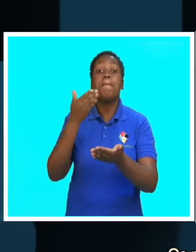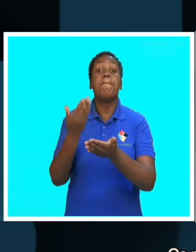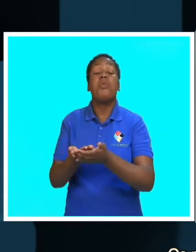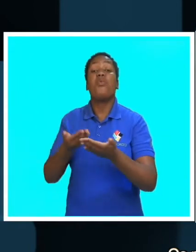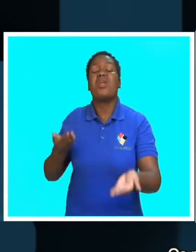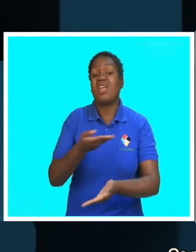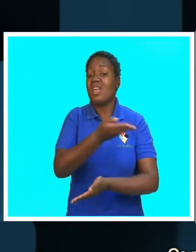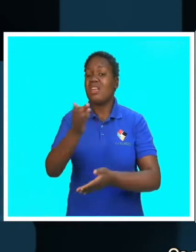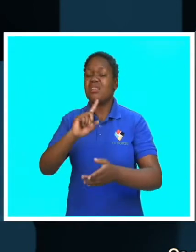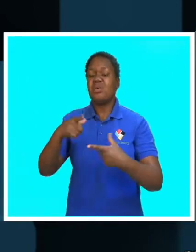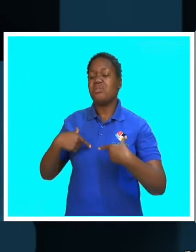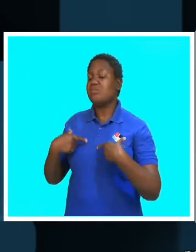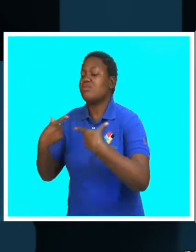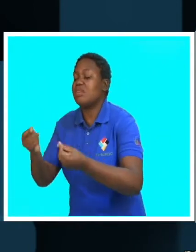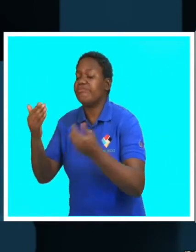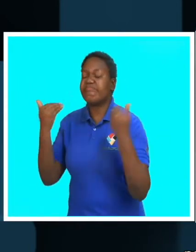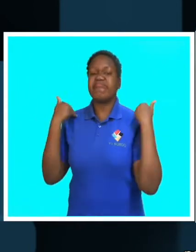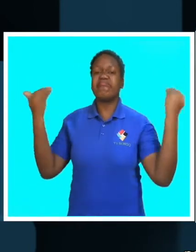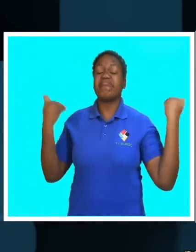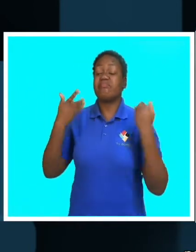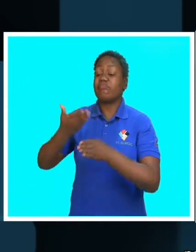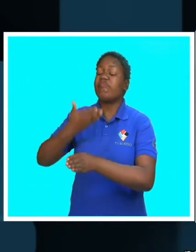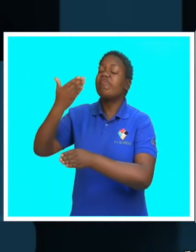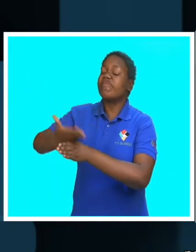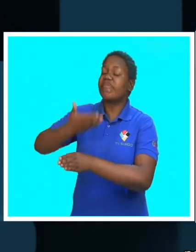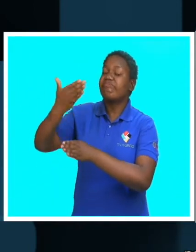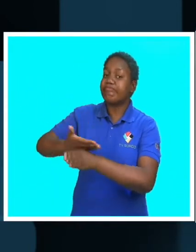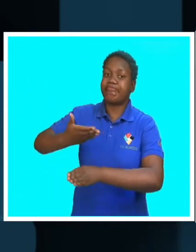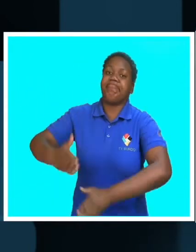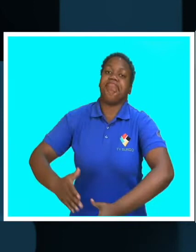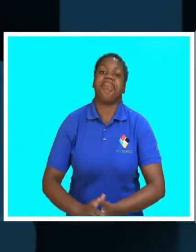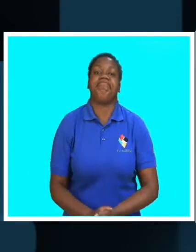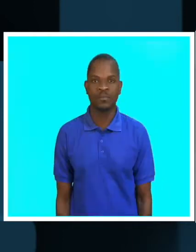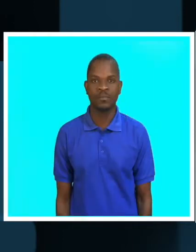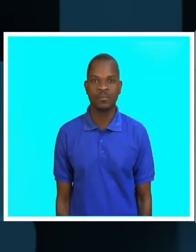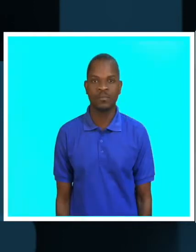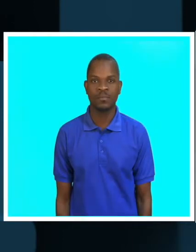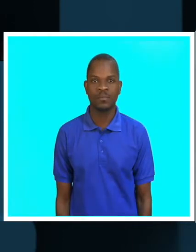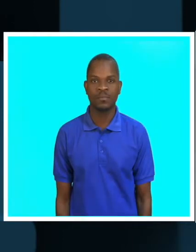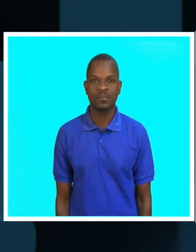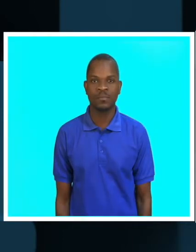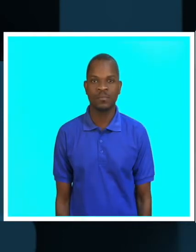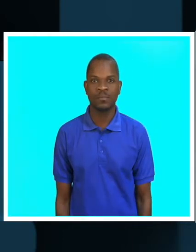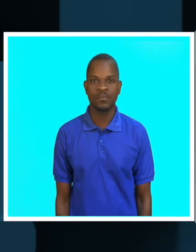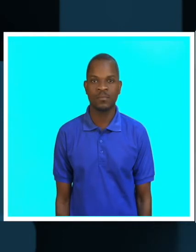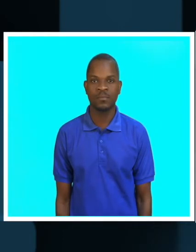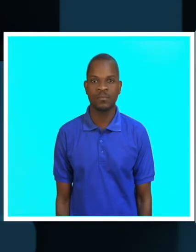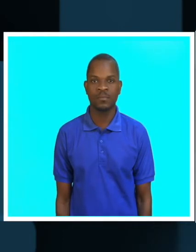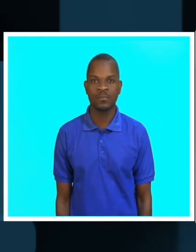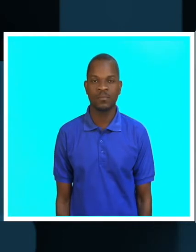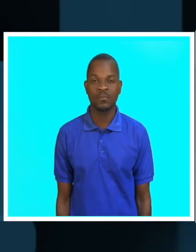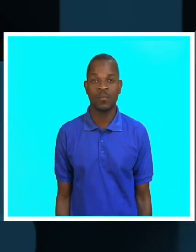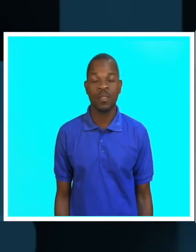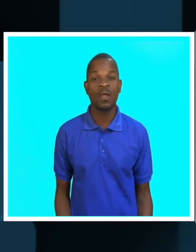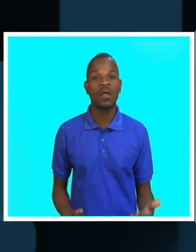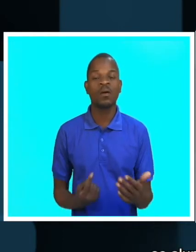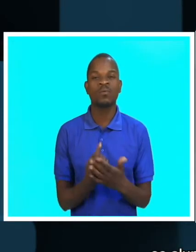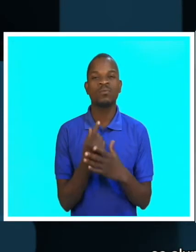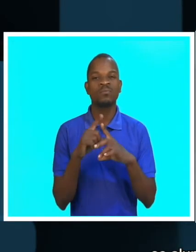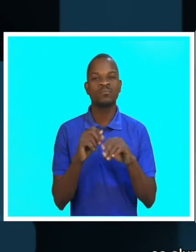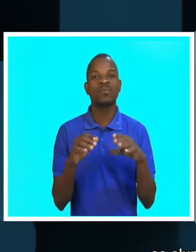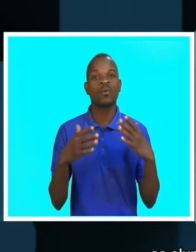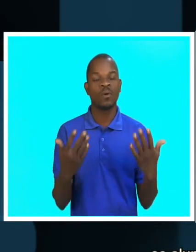dizem que tal acontece porque eles não gostam de praticar desporto. O que acontece é que muitas das vezes